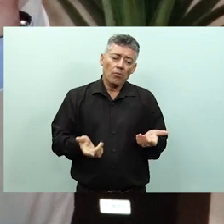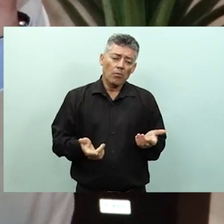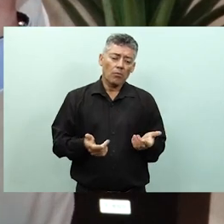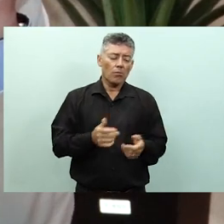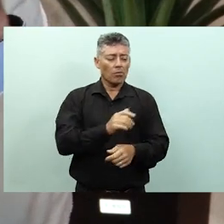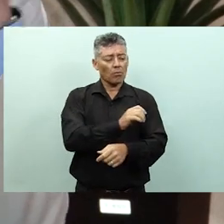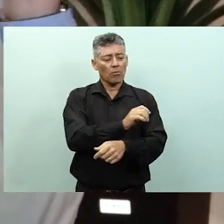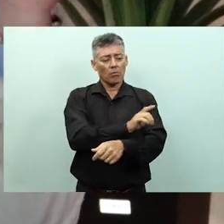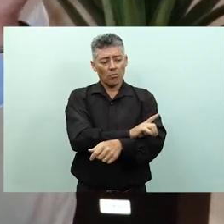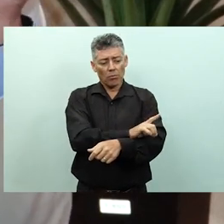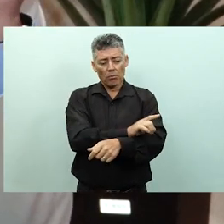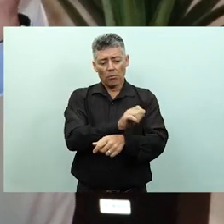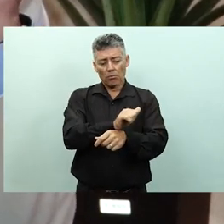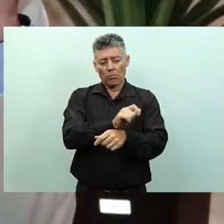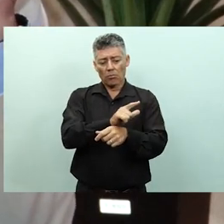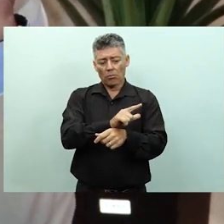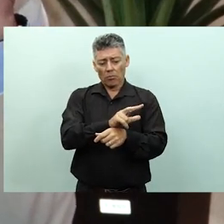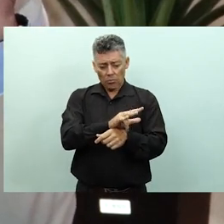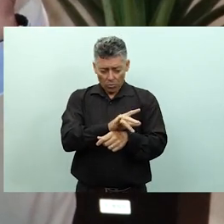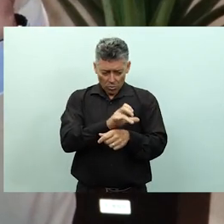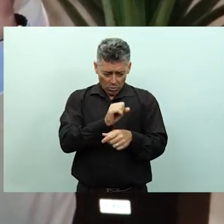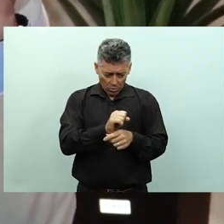isso. A Luísa Alves fazia isso.